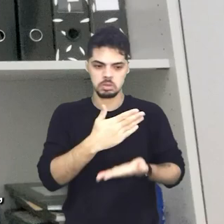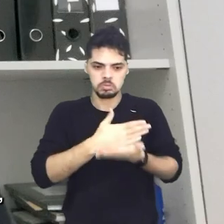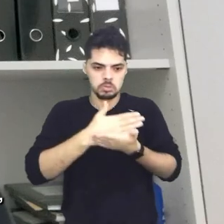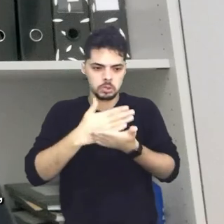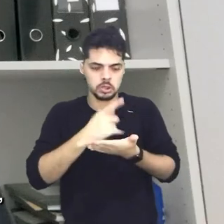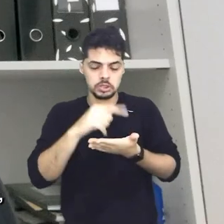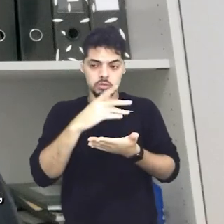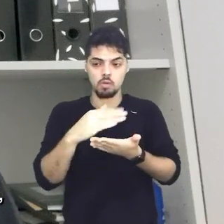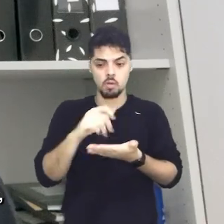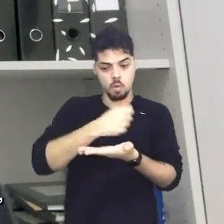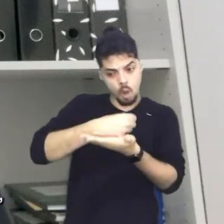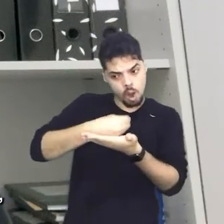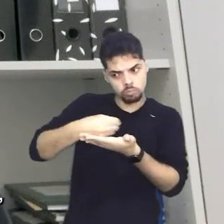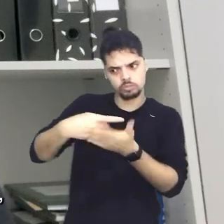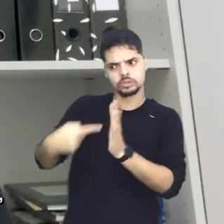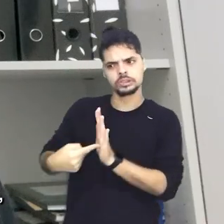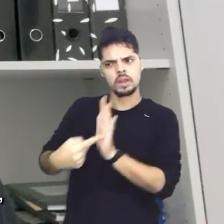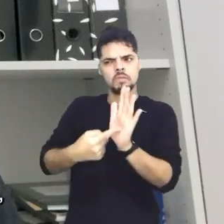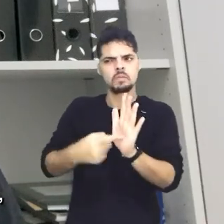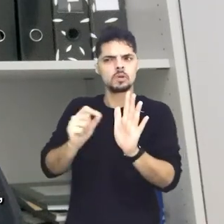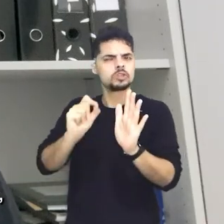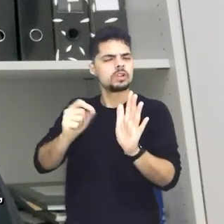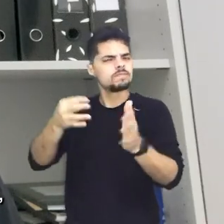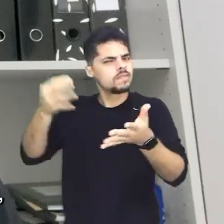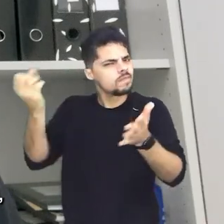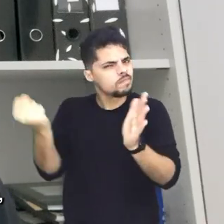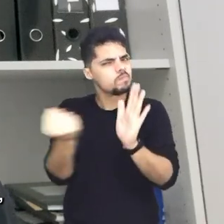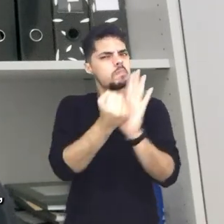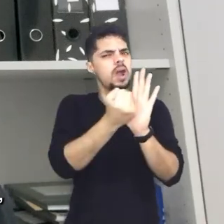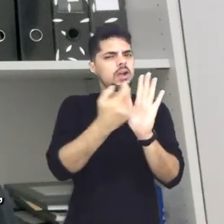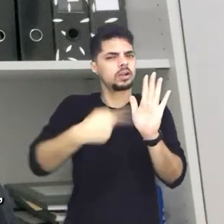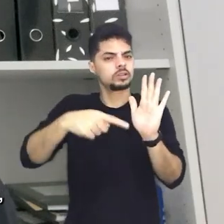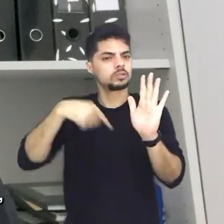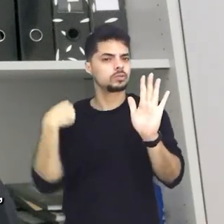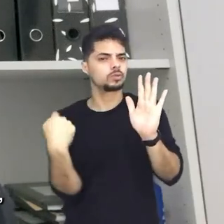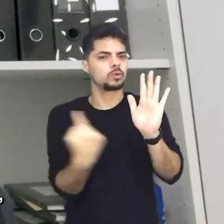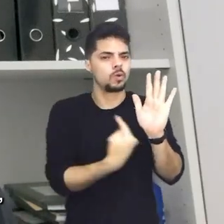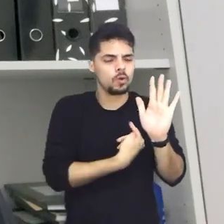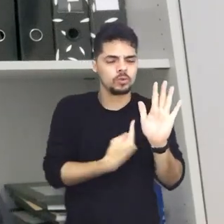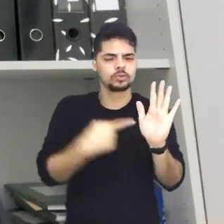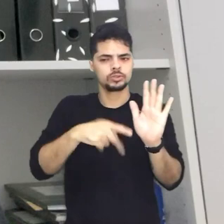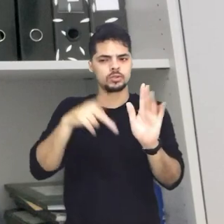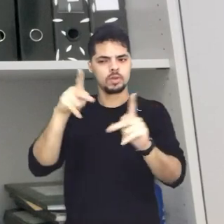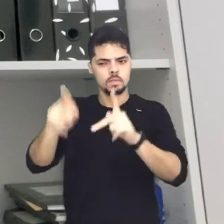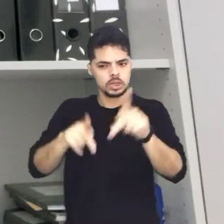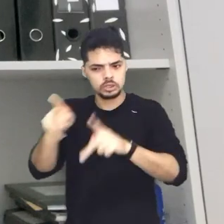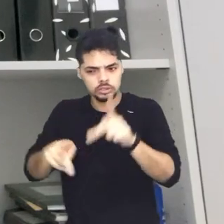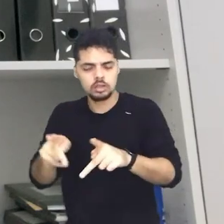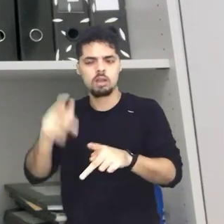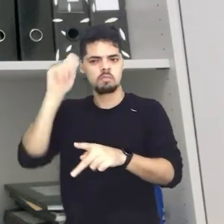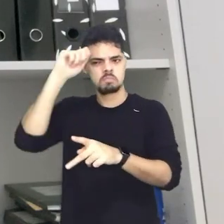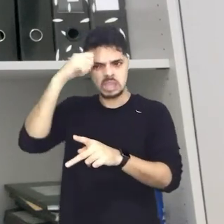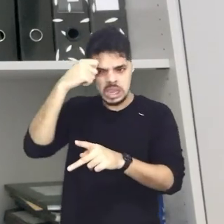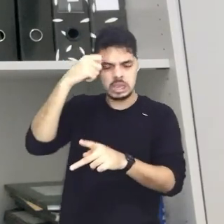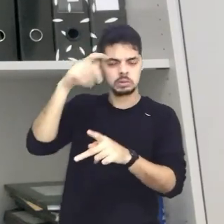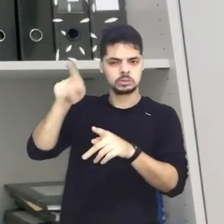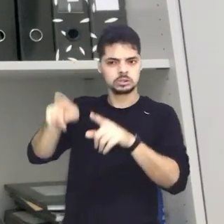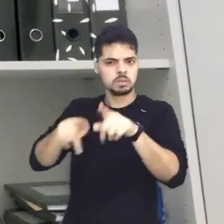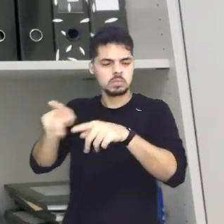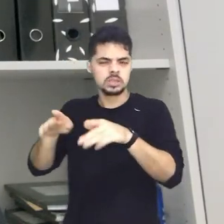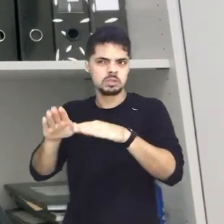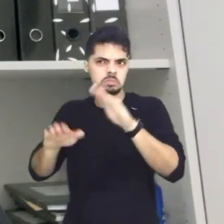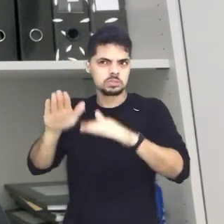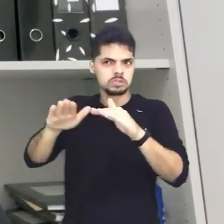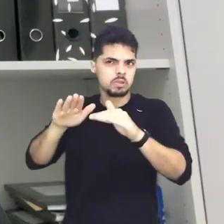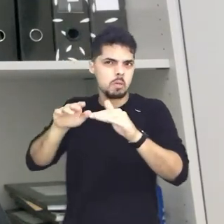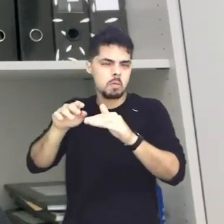Logo de início, o autor deixa claro que, para além da criação dos quilombos, houve uma participação na